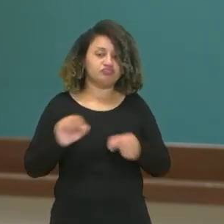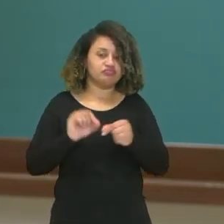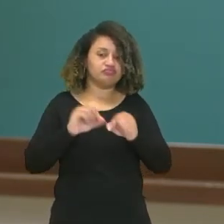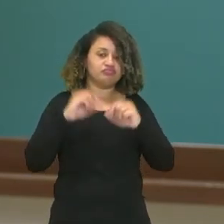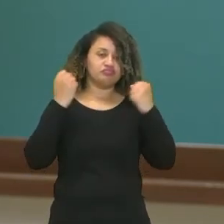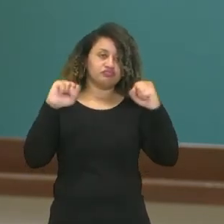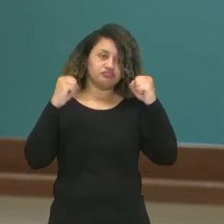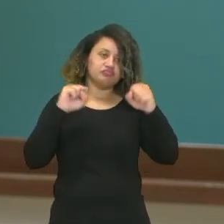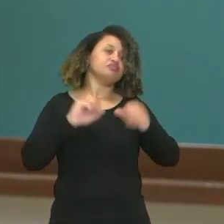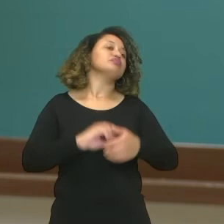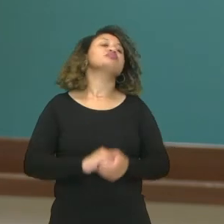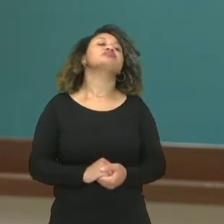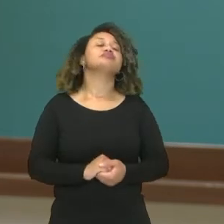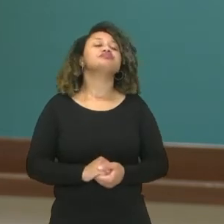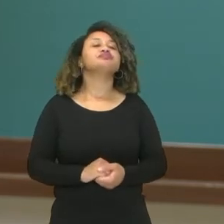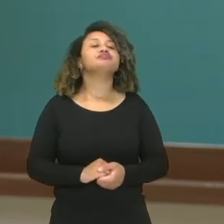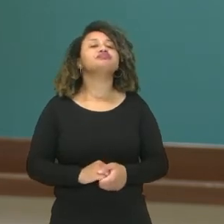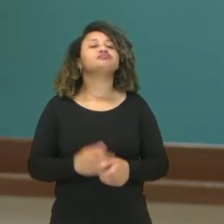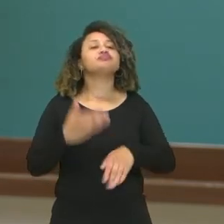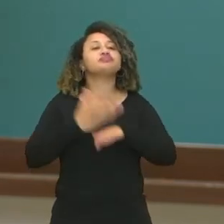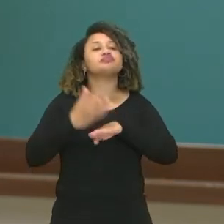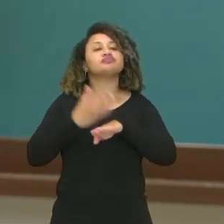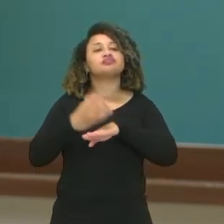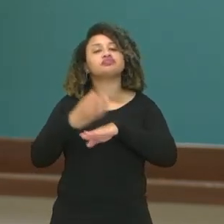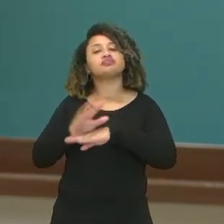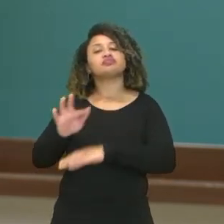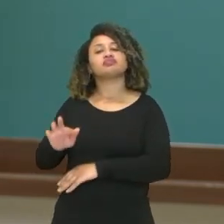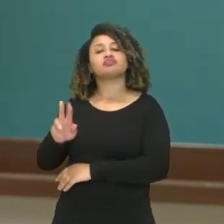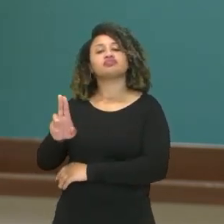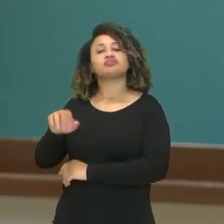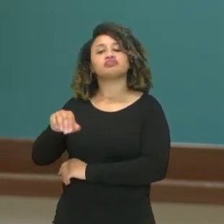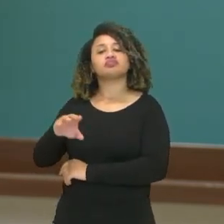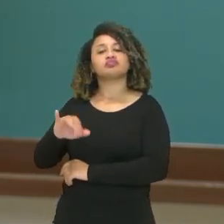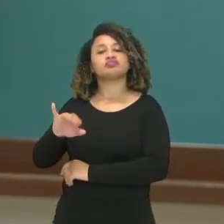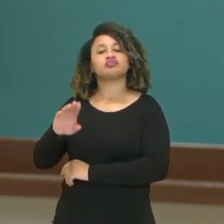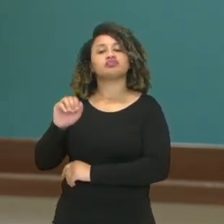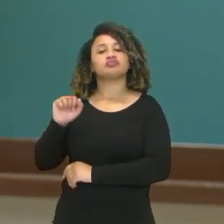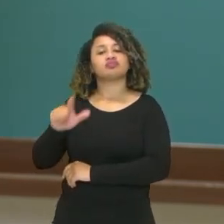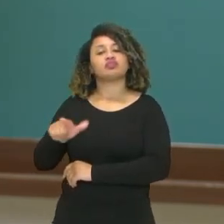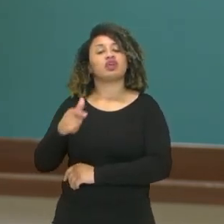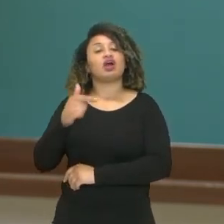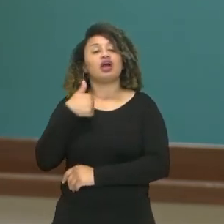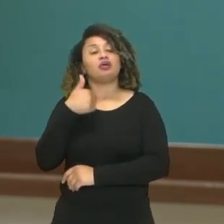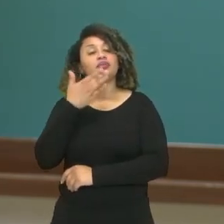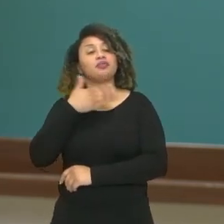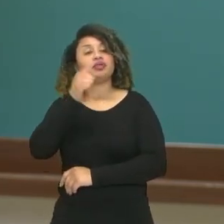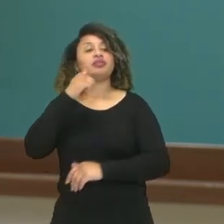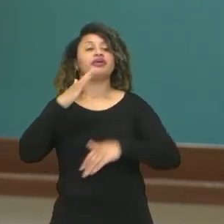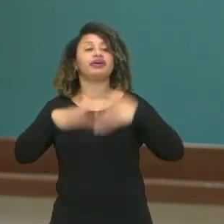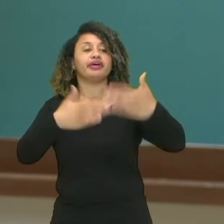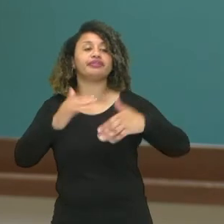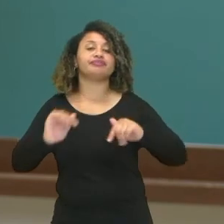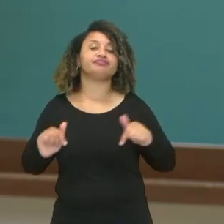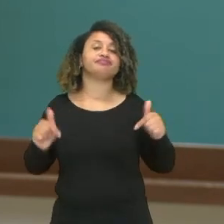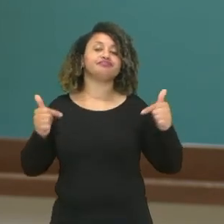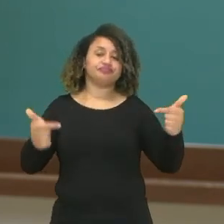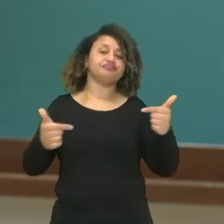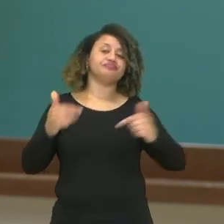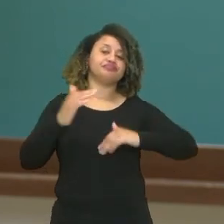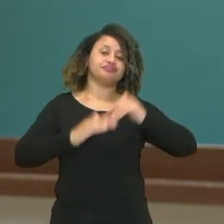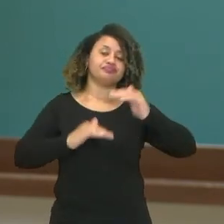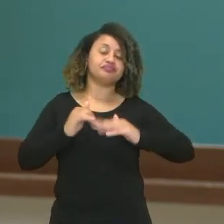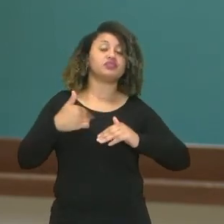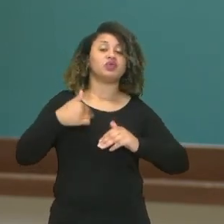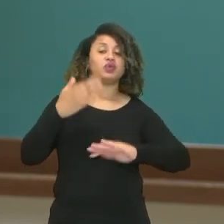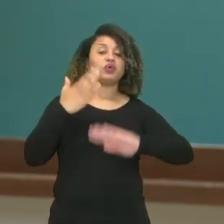tá? Treino funcional, que é o treino para melhorar a sua funcionalidade, tá? Cuidando muito